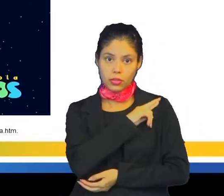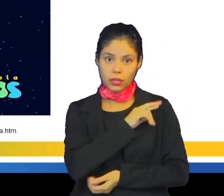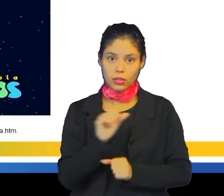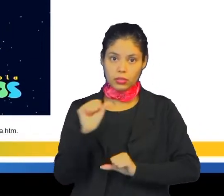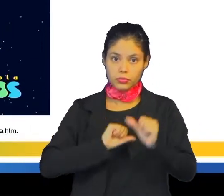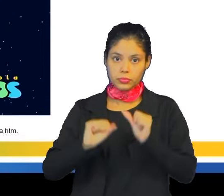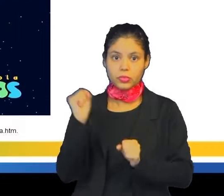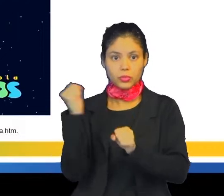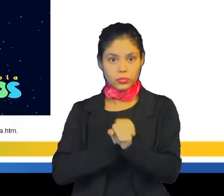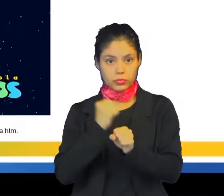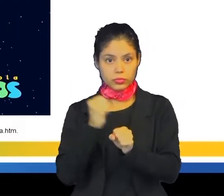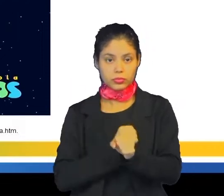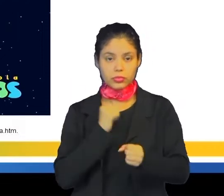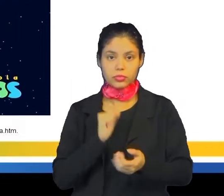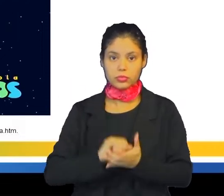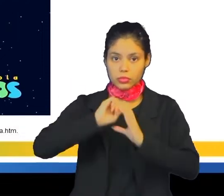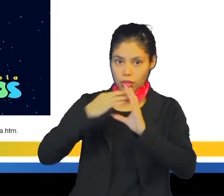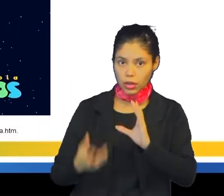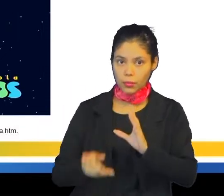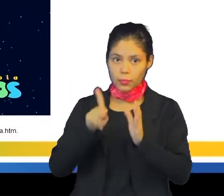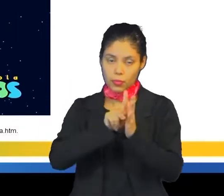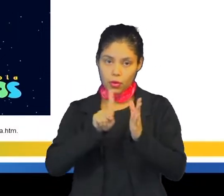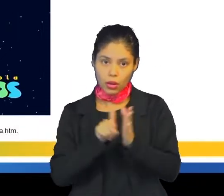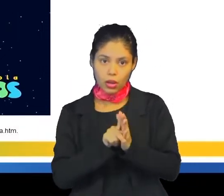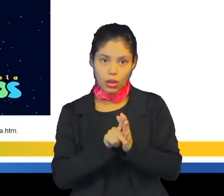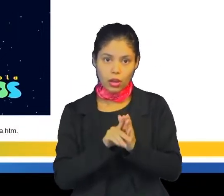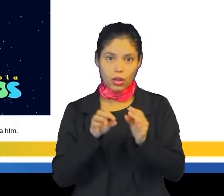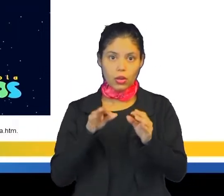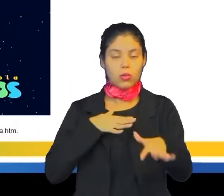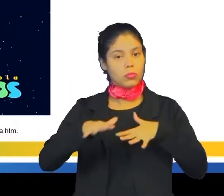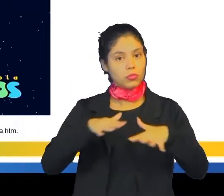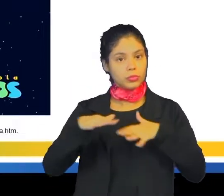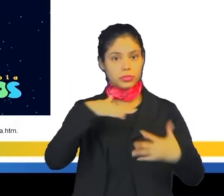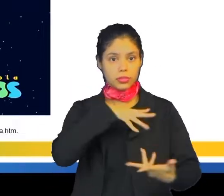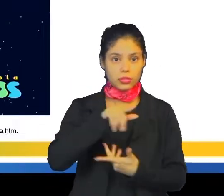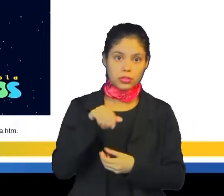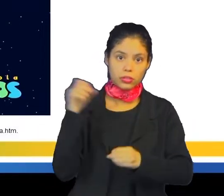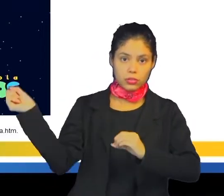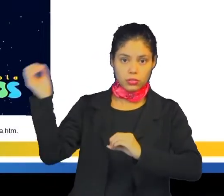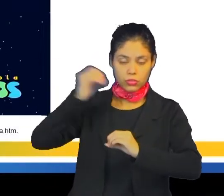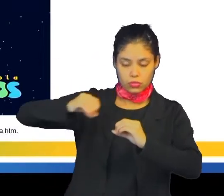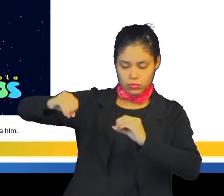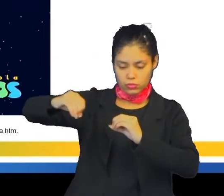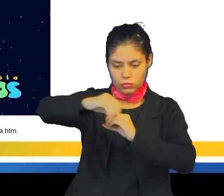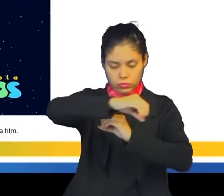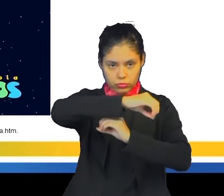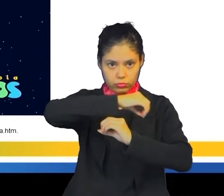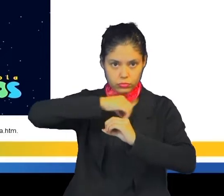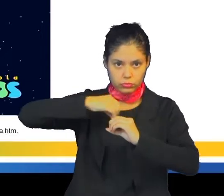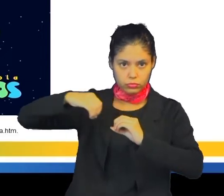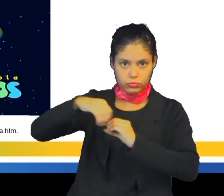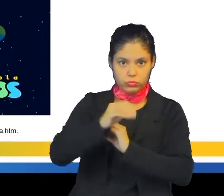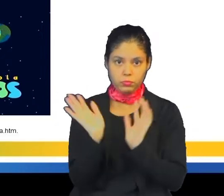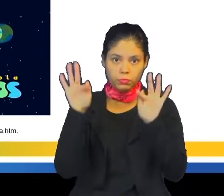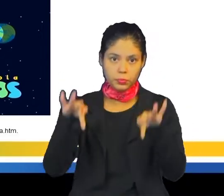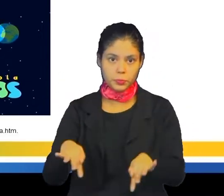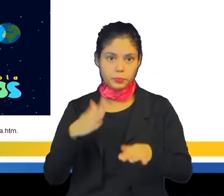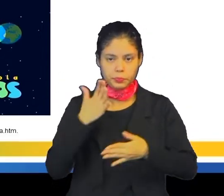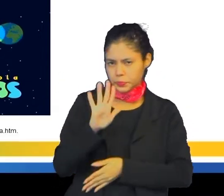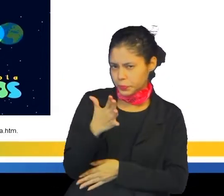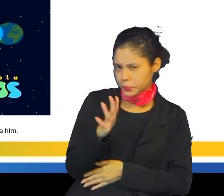pela alternância dos anos é caracterizado pelo deslocamento da Terra em torno do sol ele é